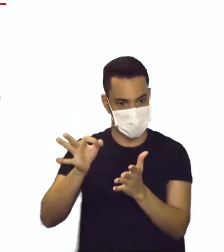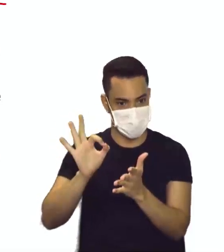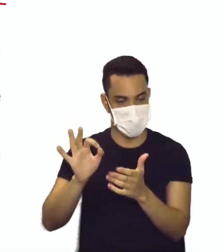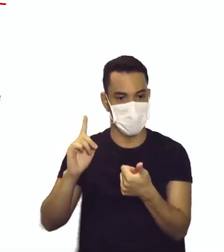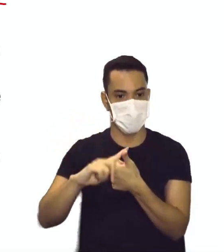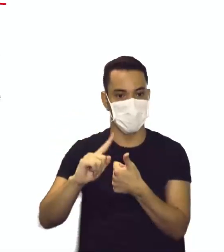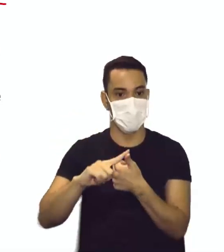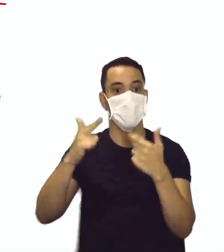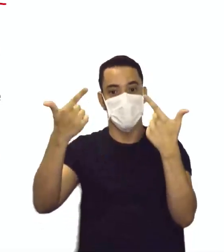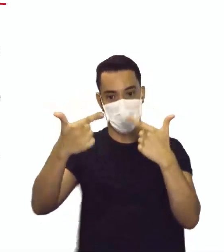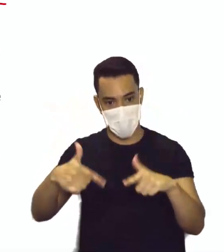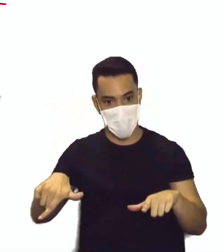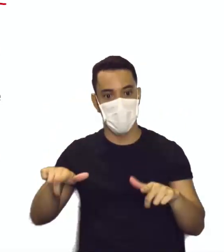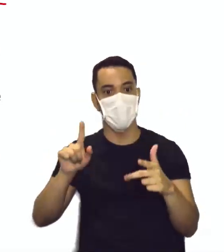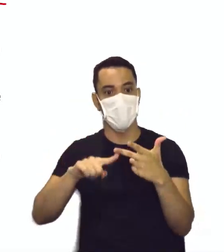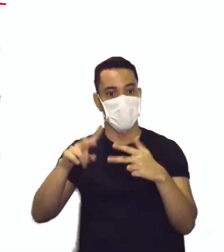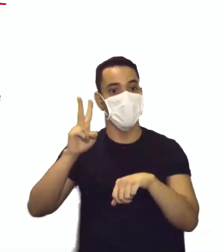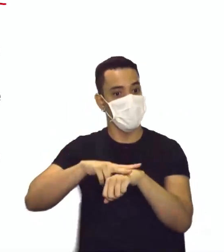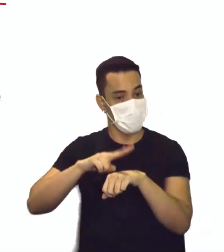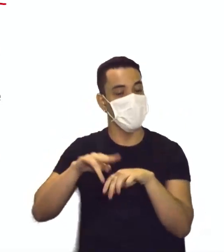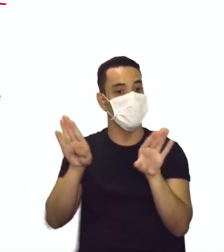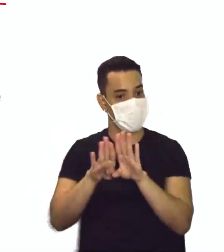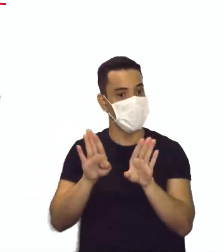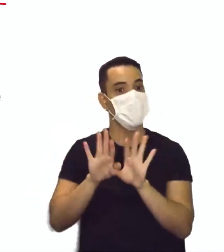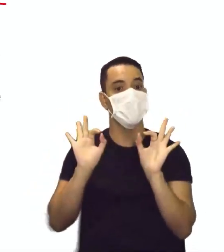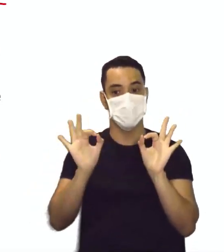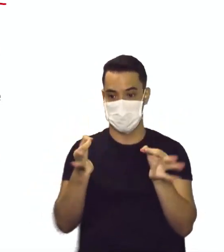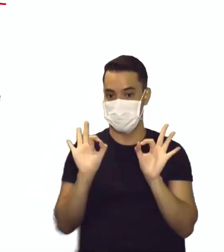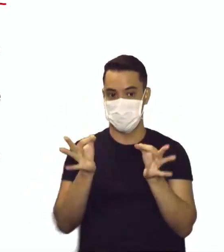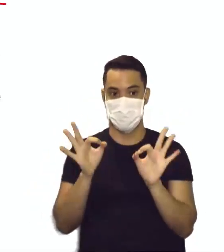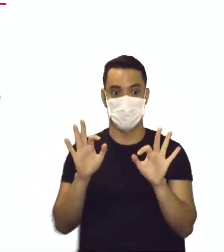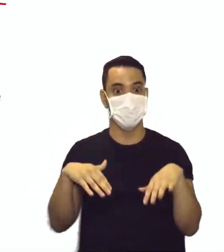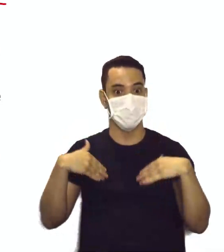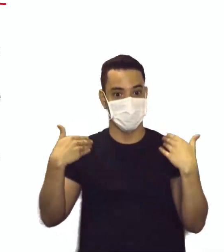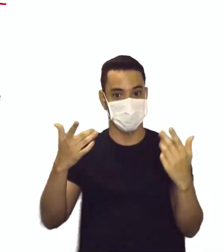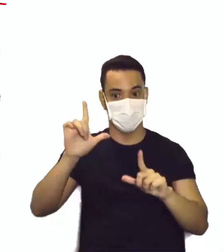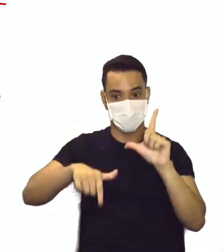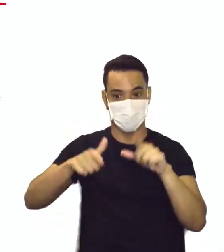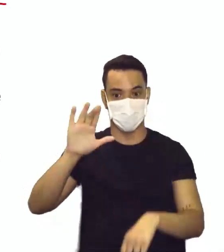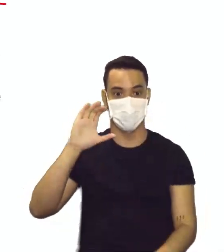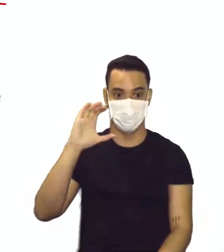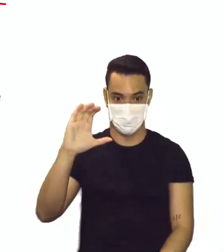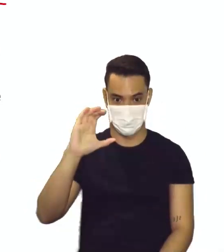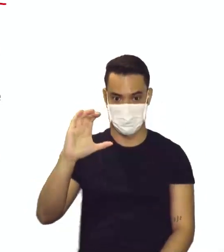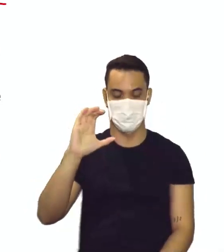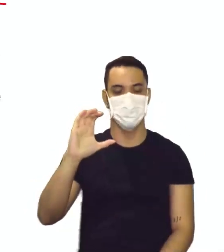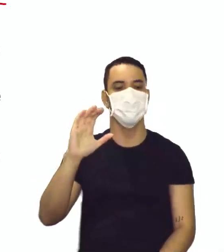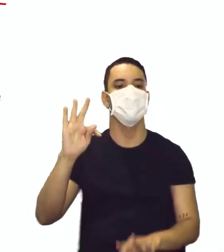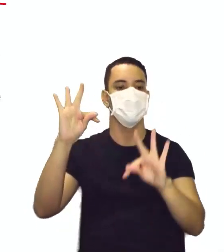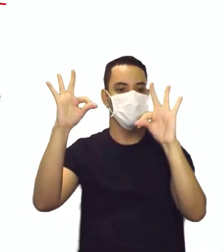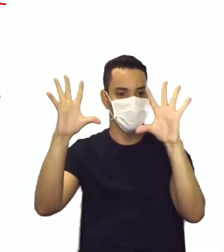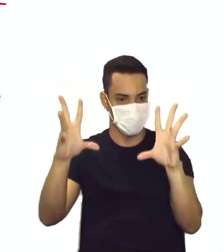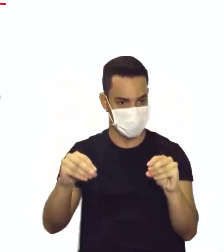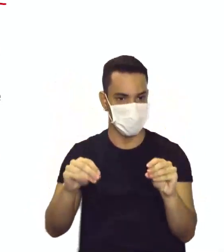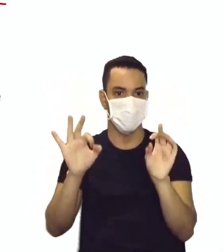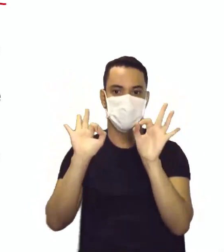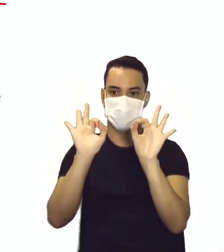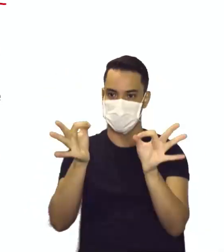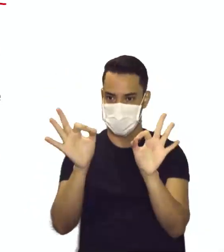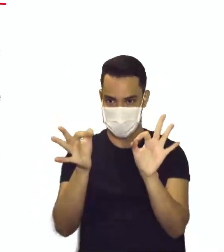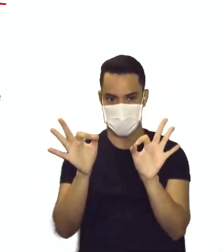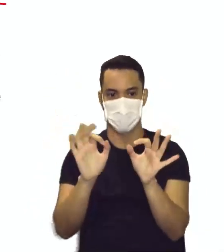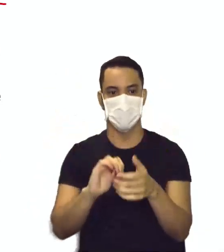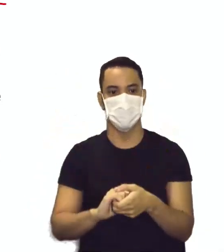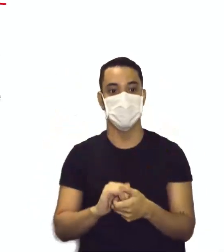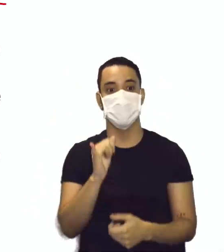né? Vácuo e vidro também são maus condutores, então a letra C tem todas as nossas opções aqui